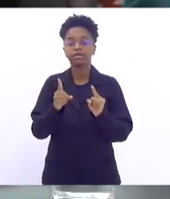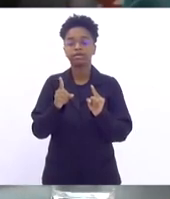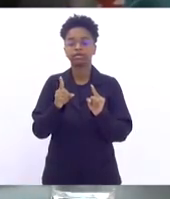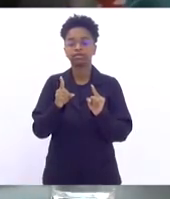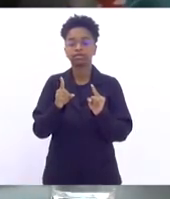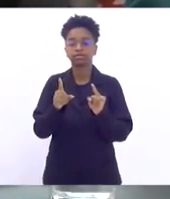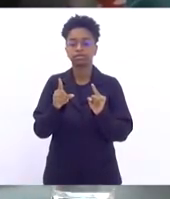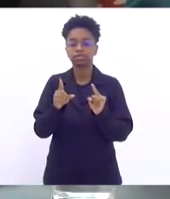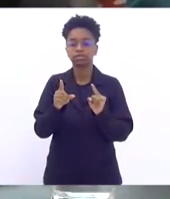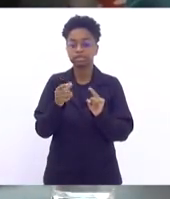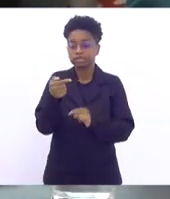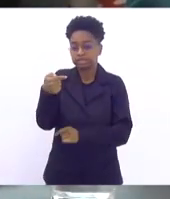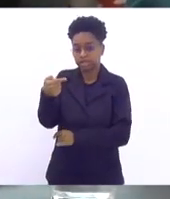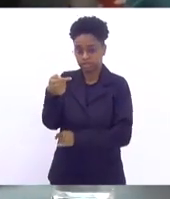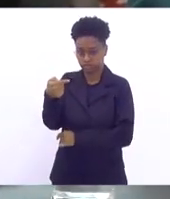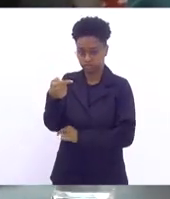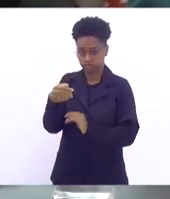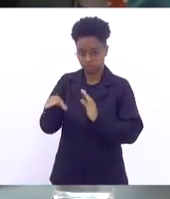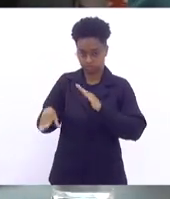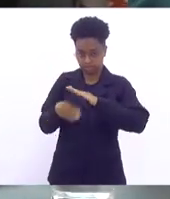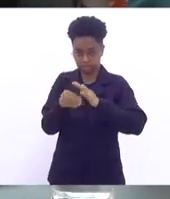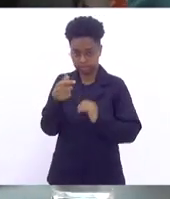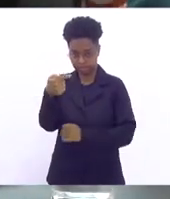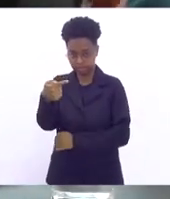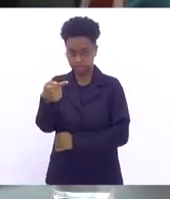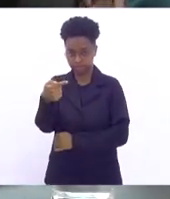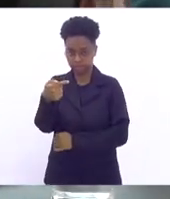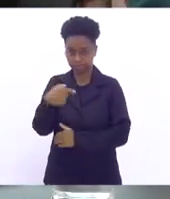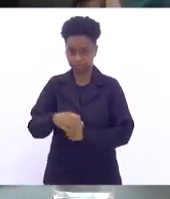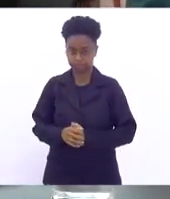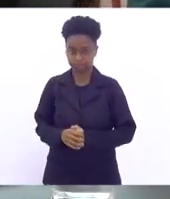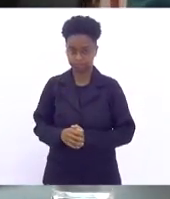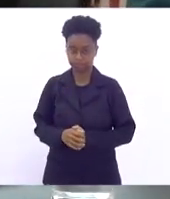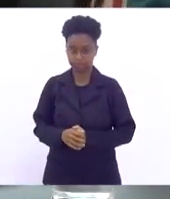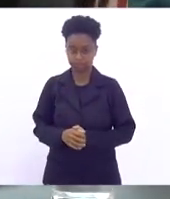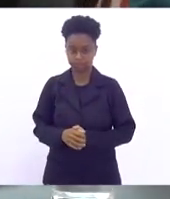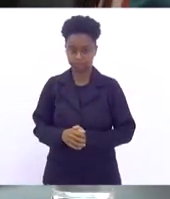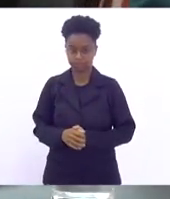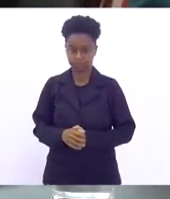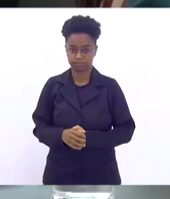7 a emenda 7